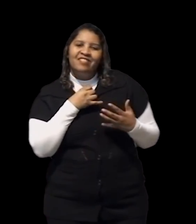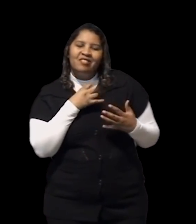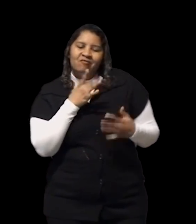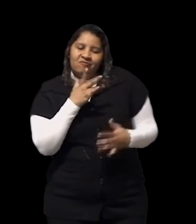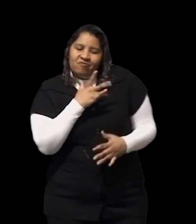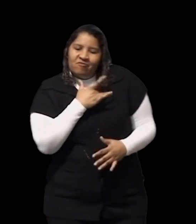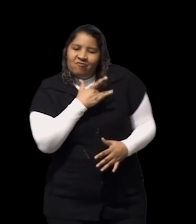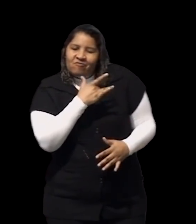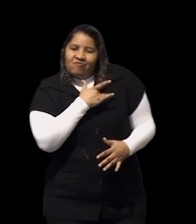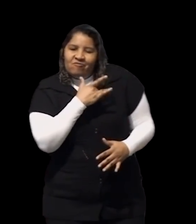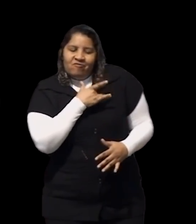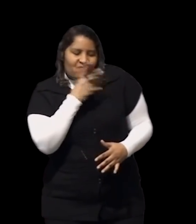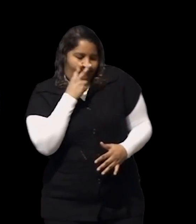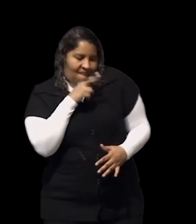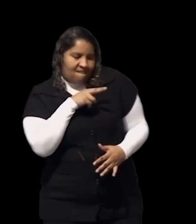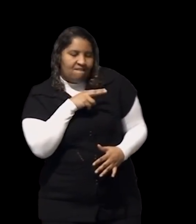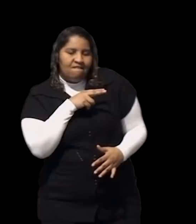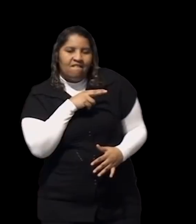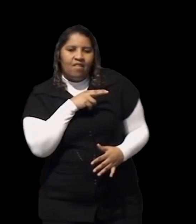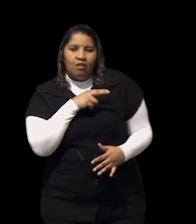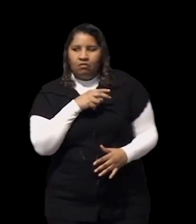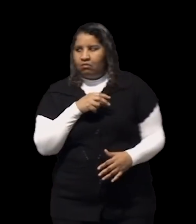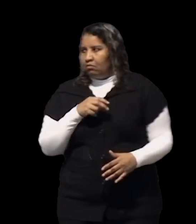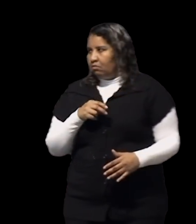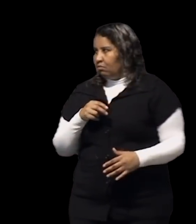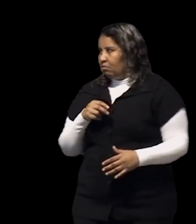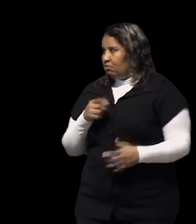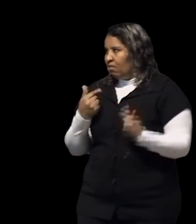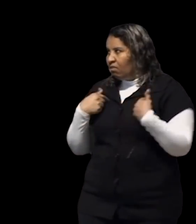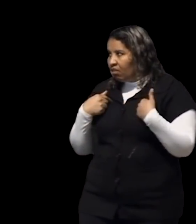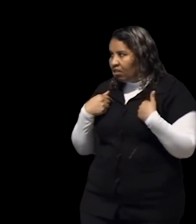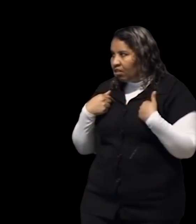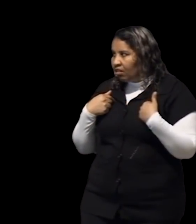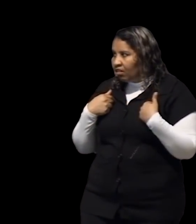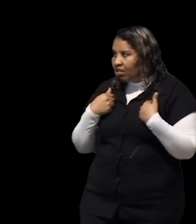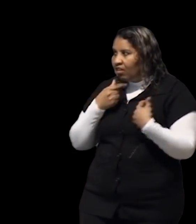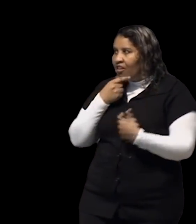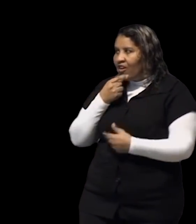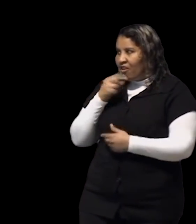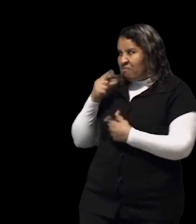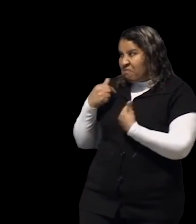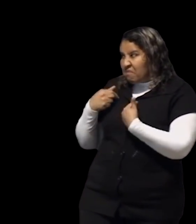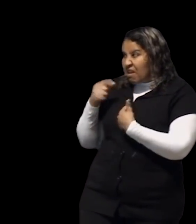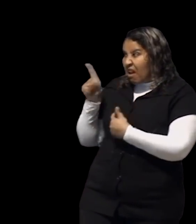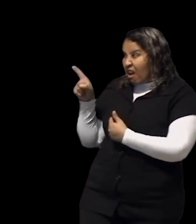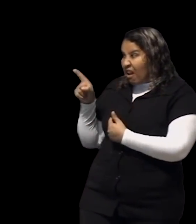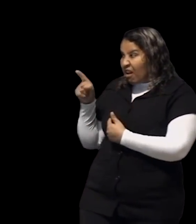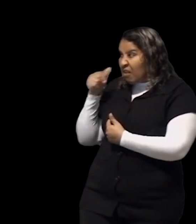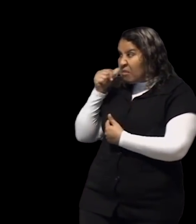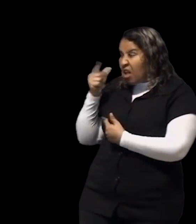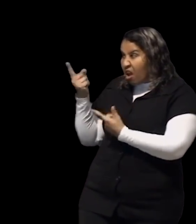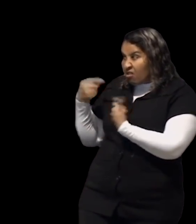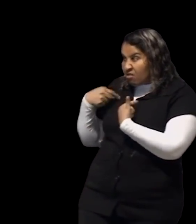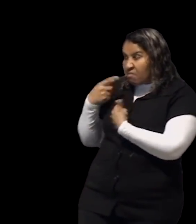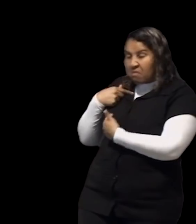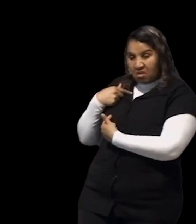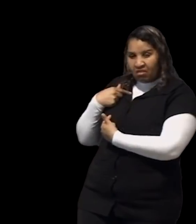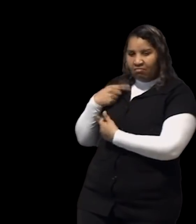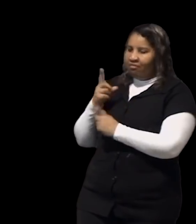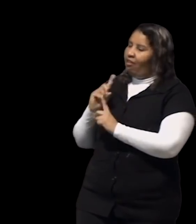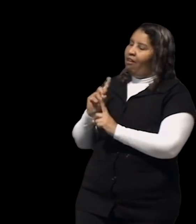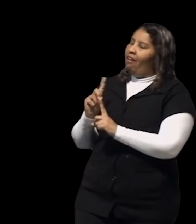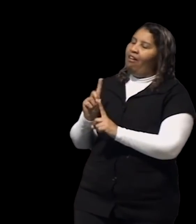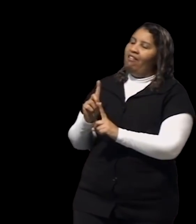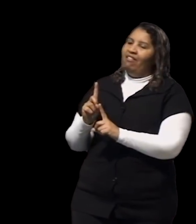bilhetinhos e mandou aí ele não acredita que é para ele vai não não é possível o órfão é alguém que sabe bota o próprio